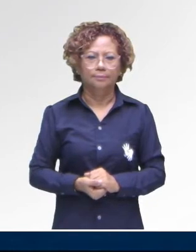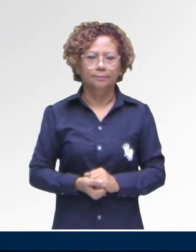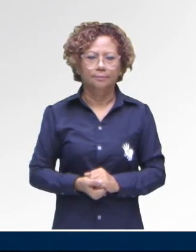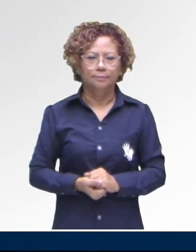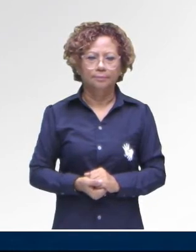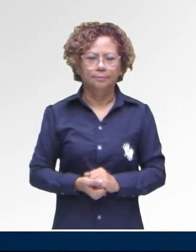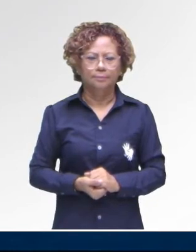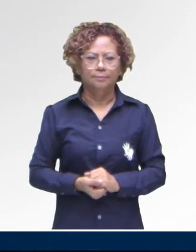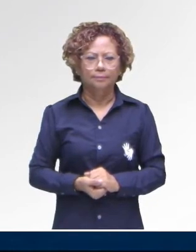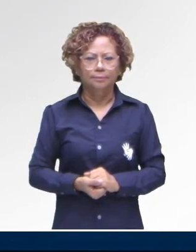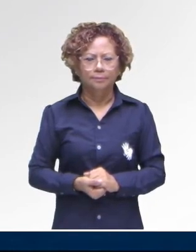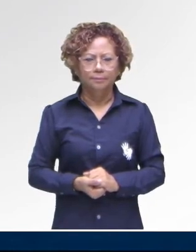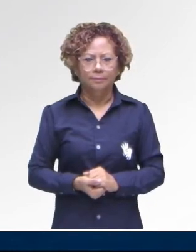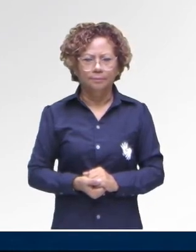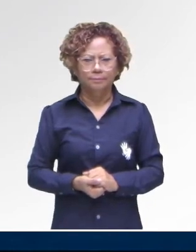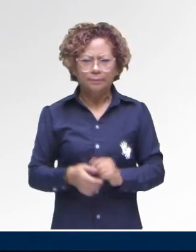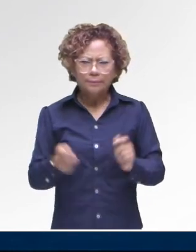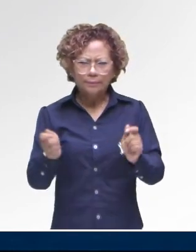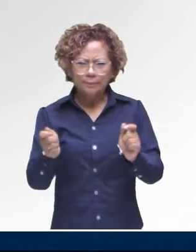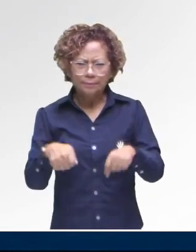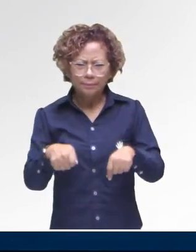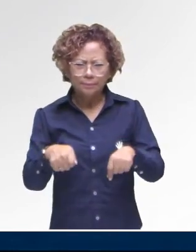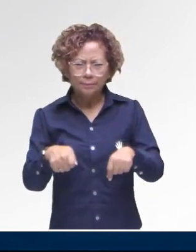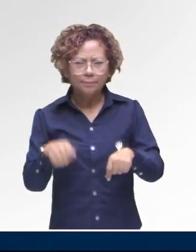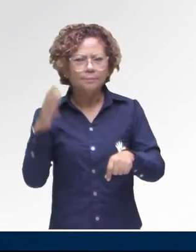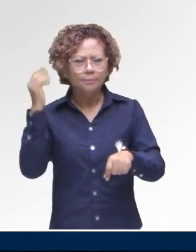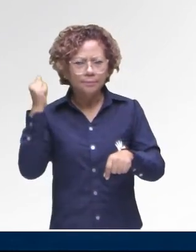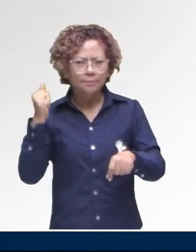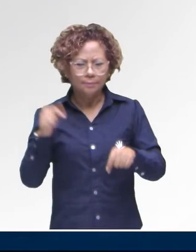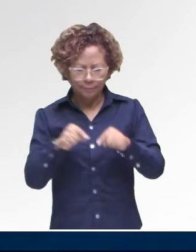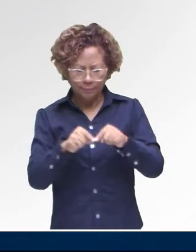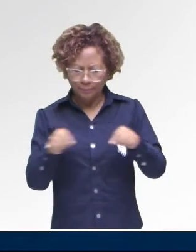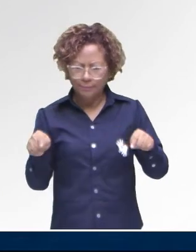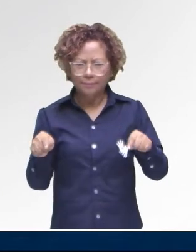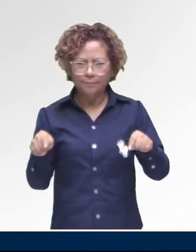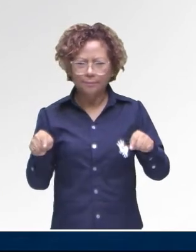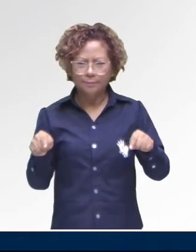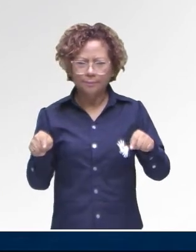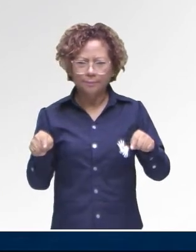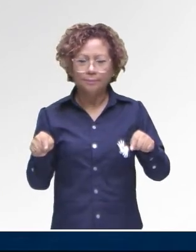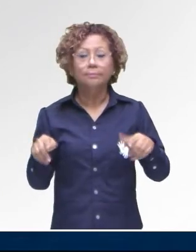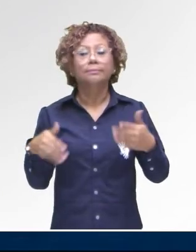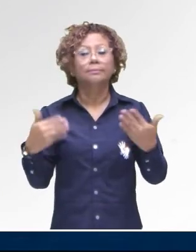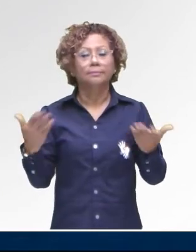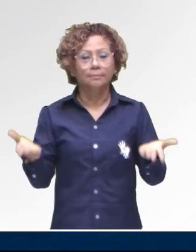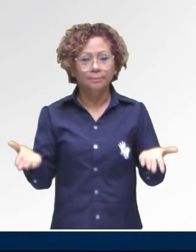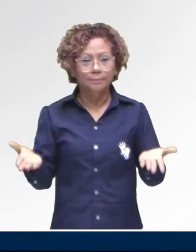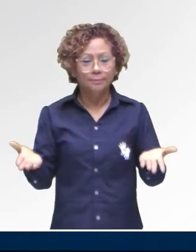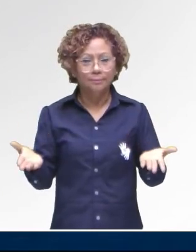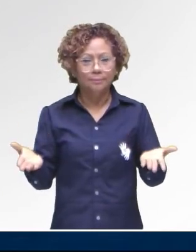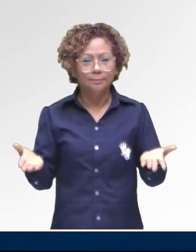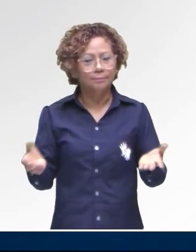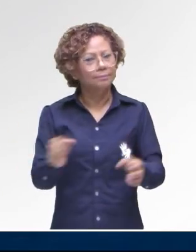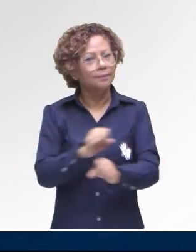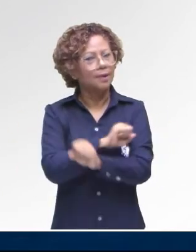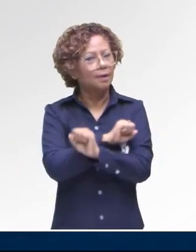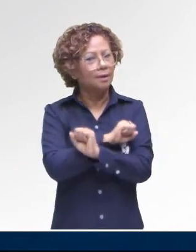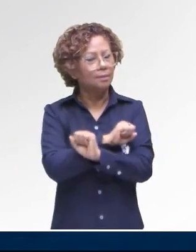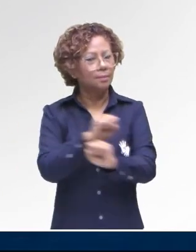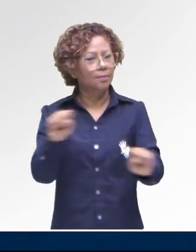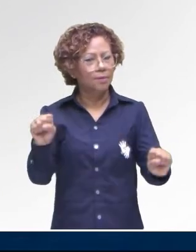É possível determinar o comprimento de uma reta? Não é possível, né? Então, é impossível